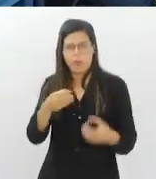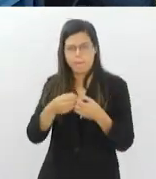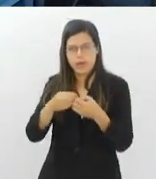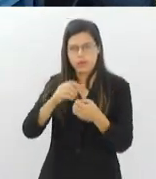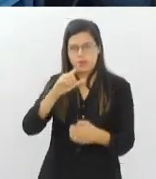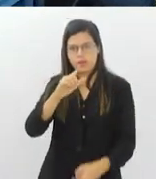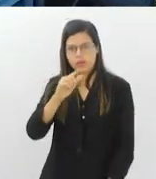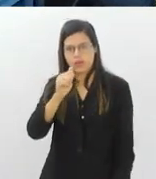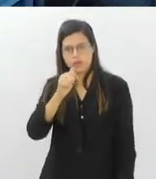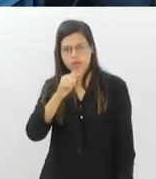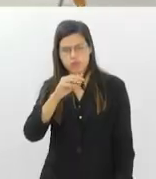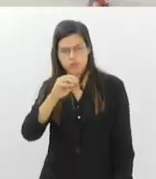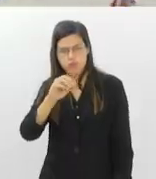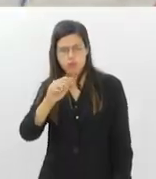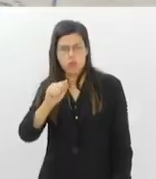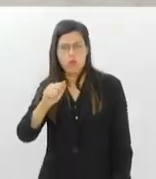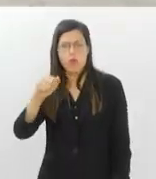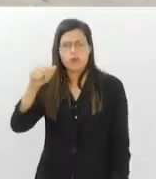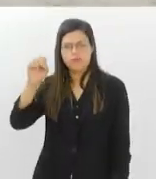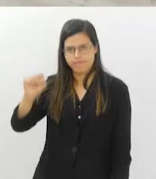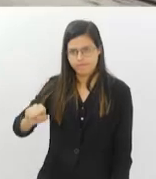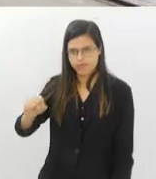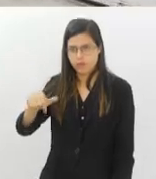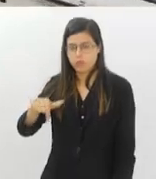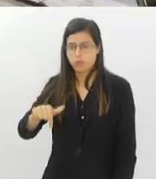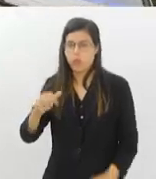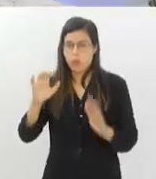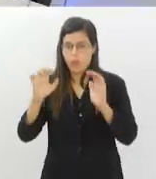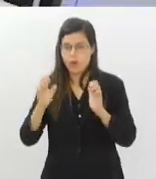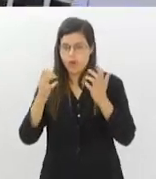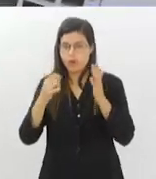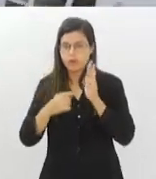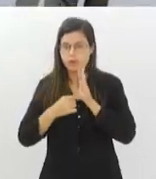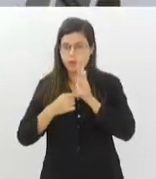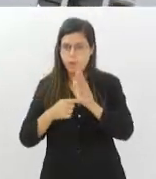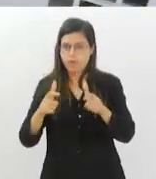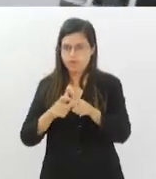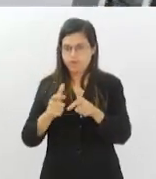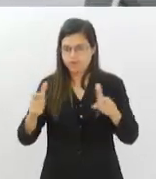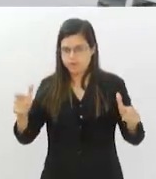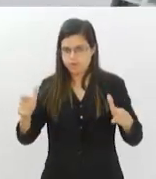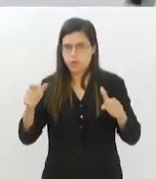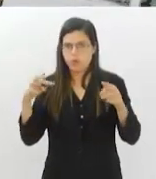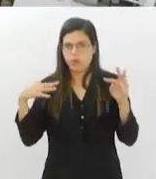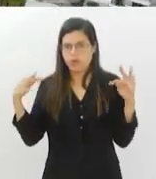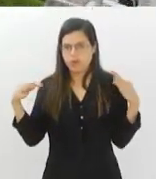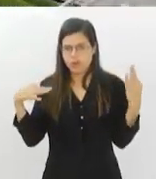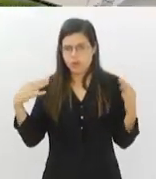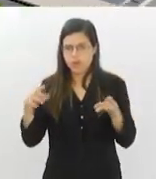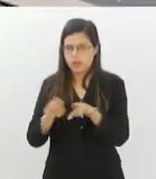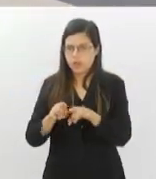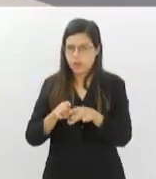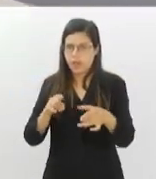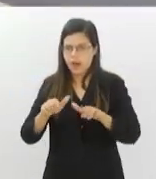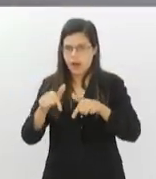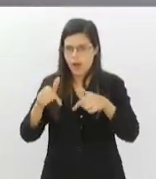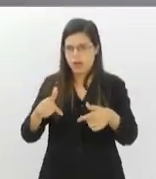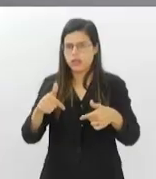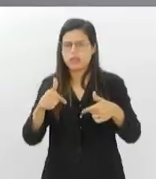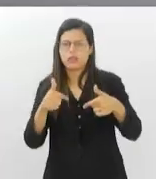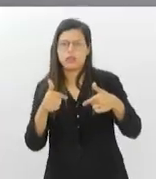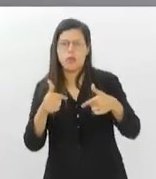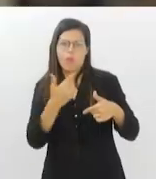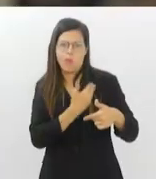de Freitas, na Zona Sul. O evento marca a ampliação da oferta turística fluminense e a integração de ações entre os setores público